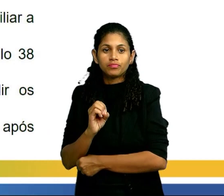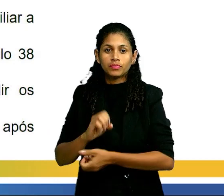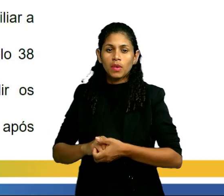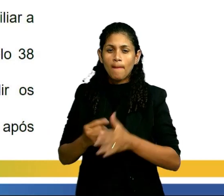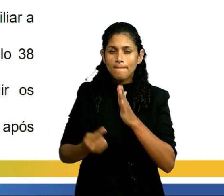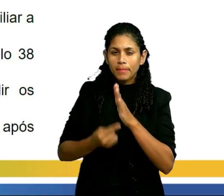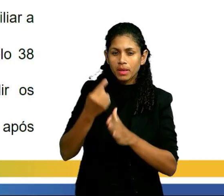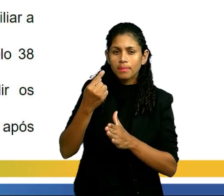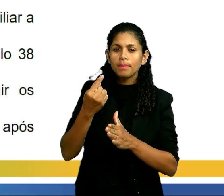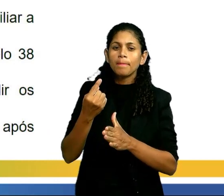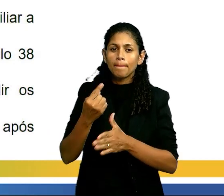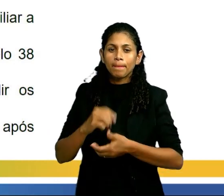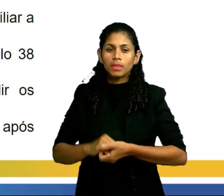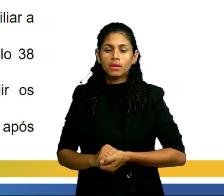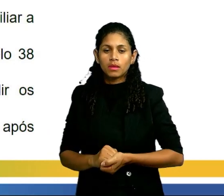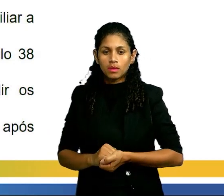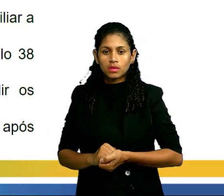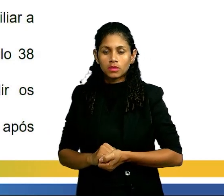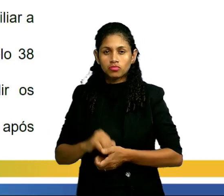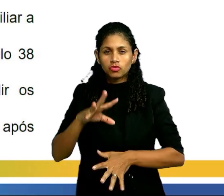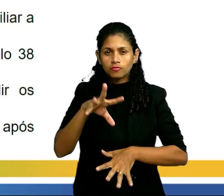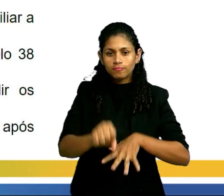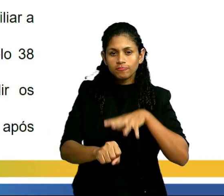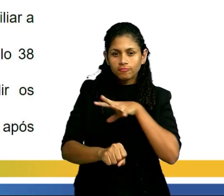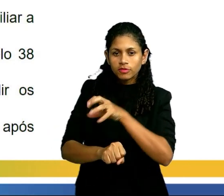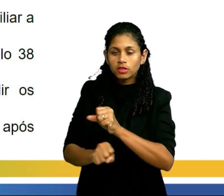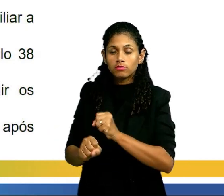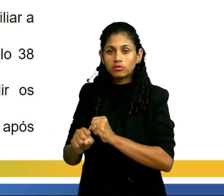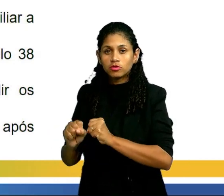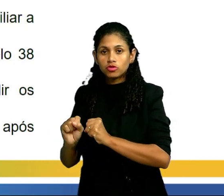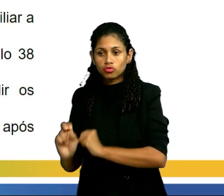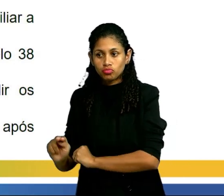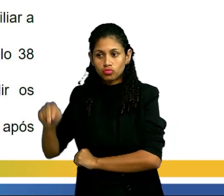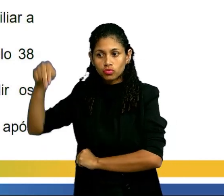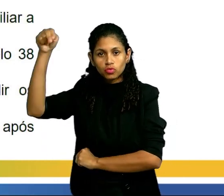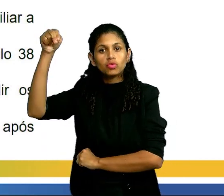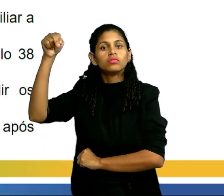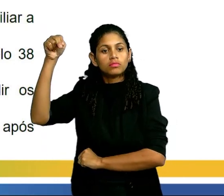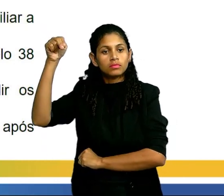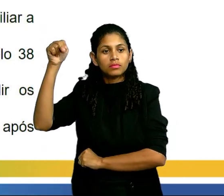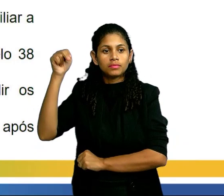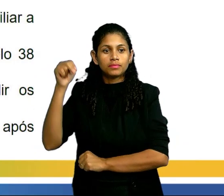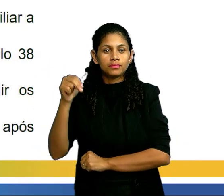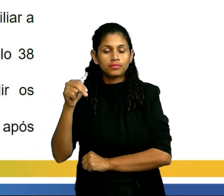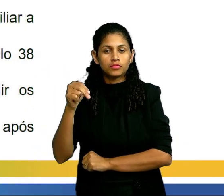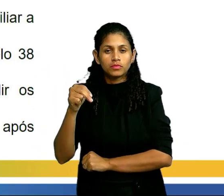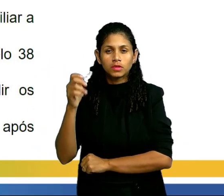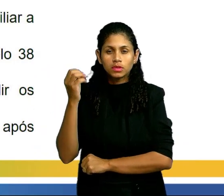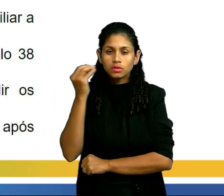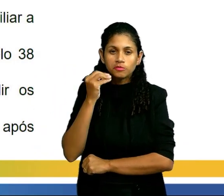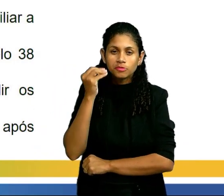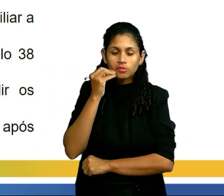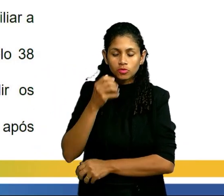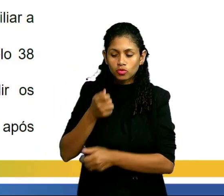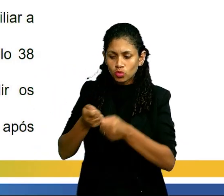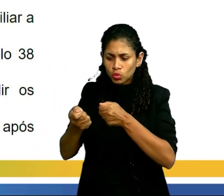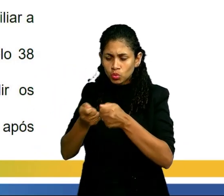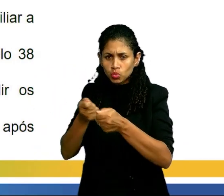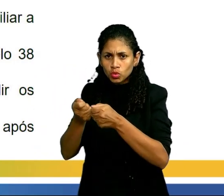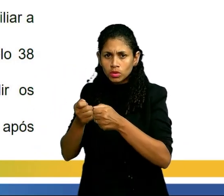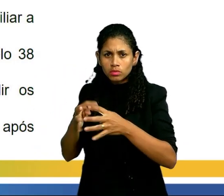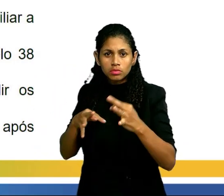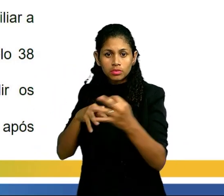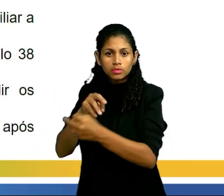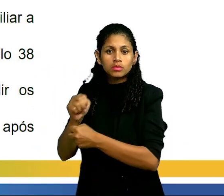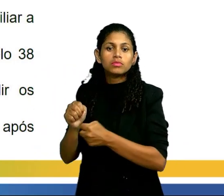que divide a Coreia do Norte e a Coreia do Sul, em um esforço para assumir o controle total da Península Coreana.